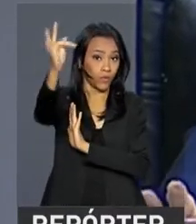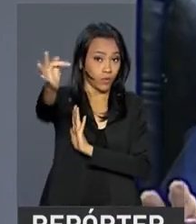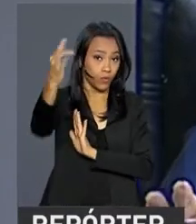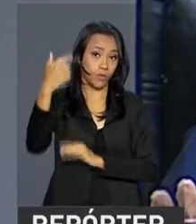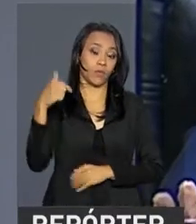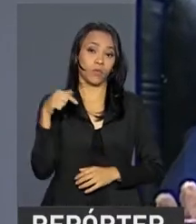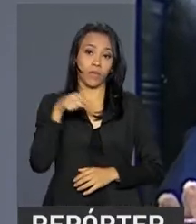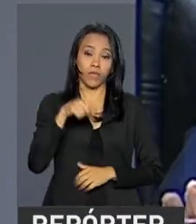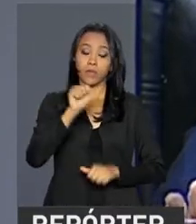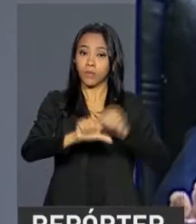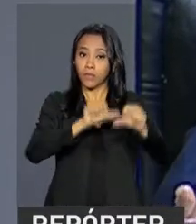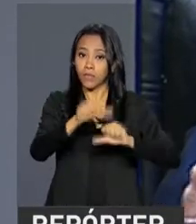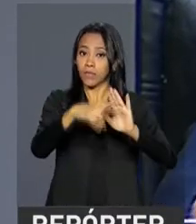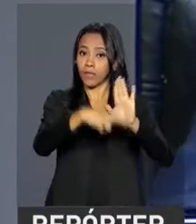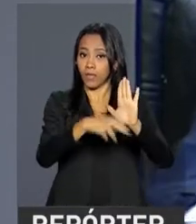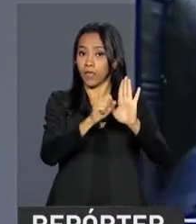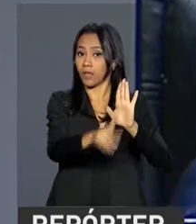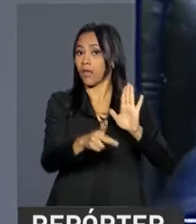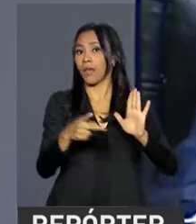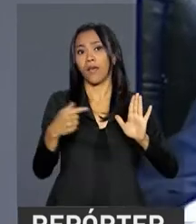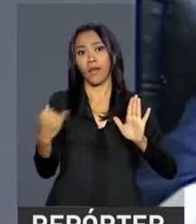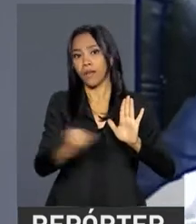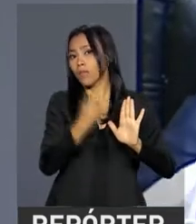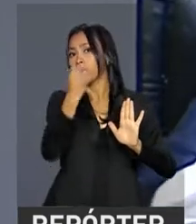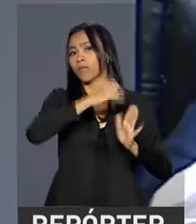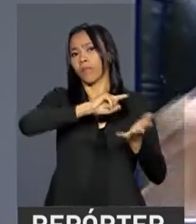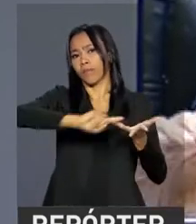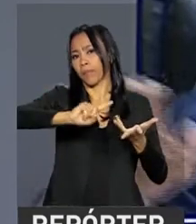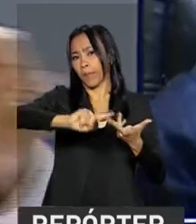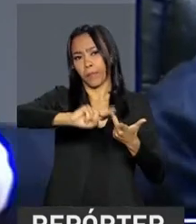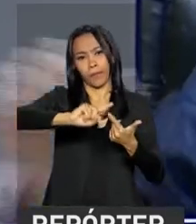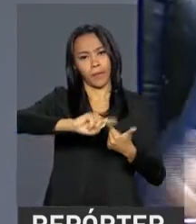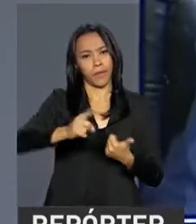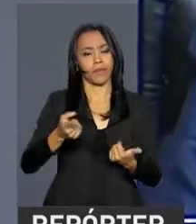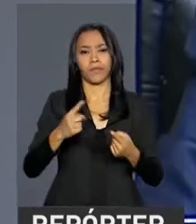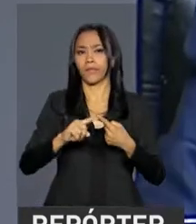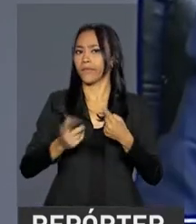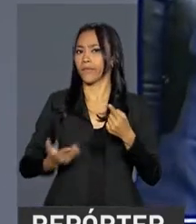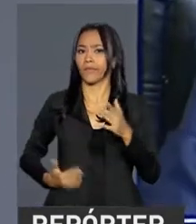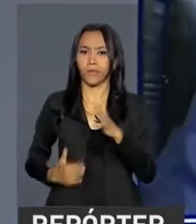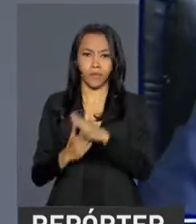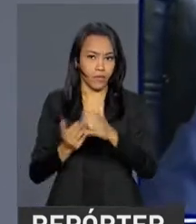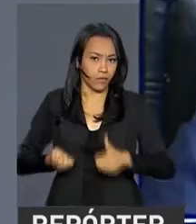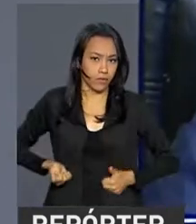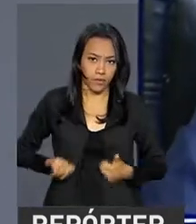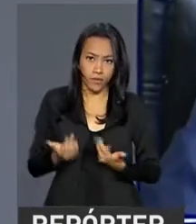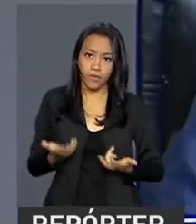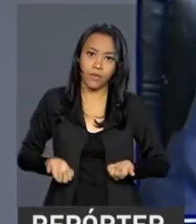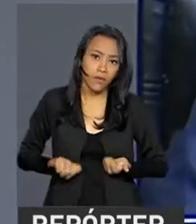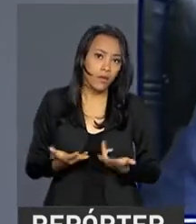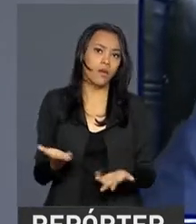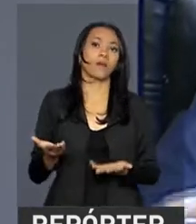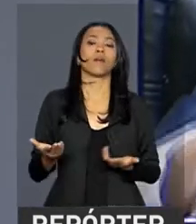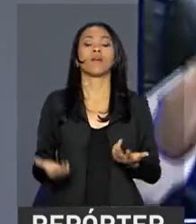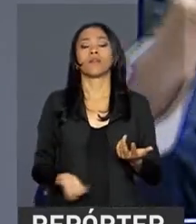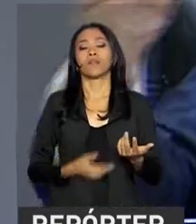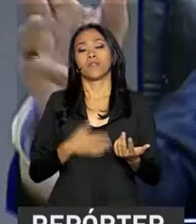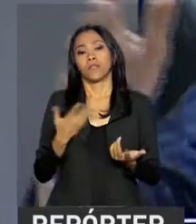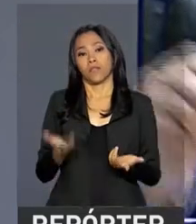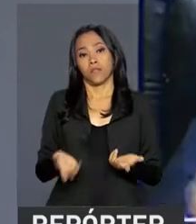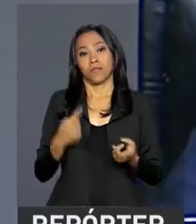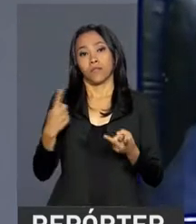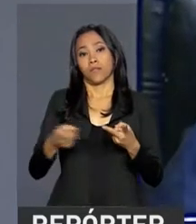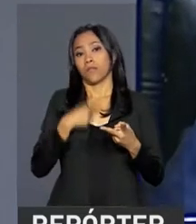para todos os aspectos seja o teto seja o que todos chamam de regra de ouro